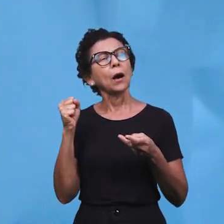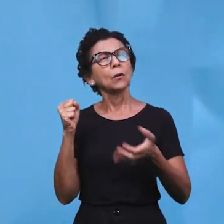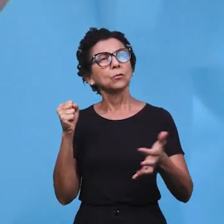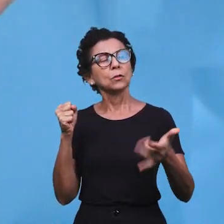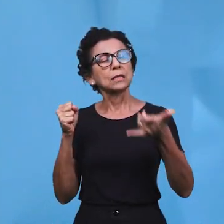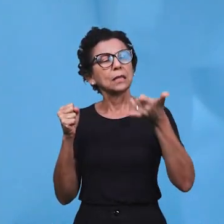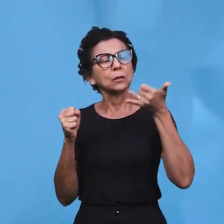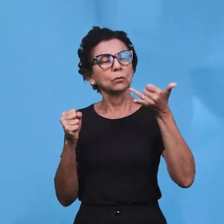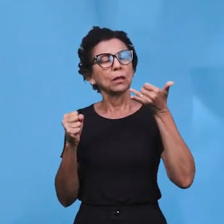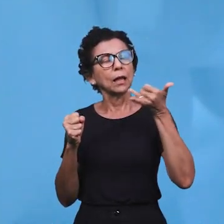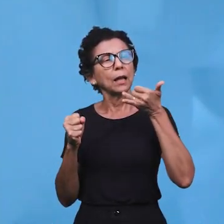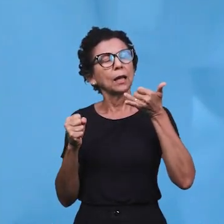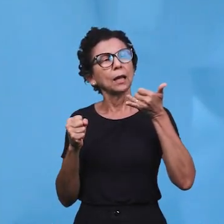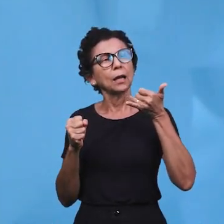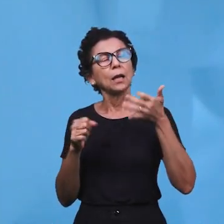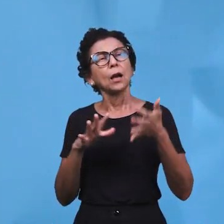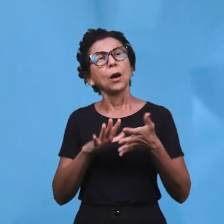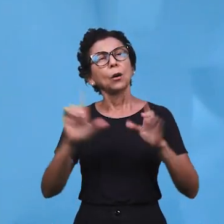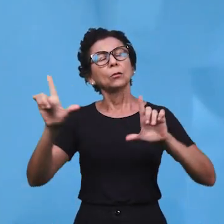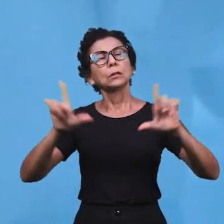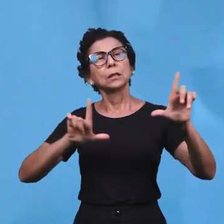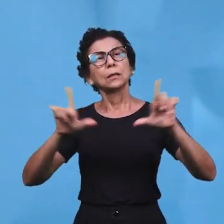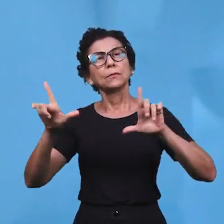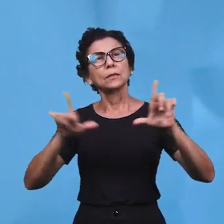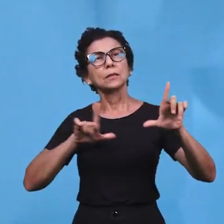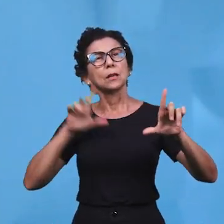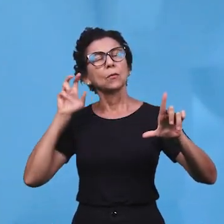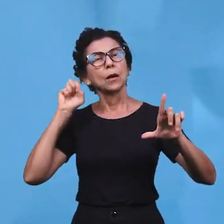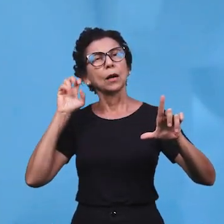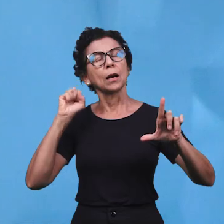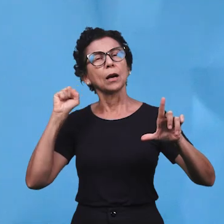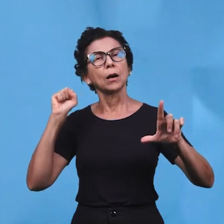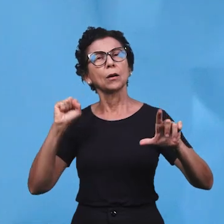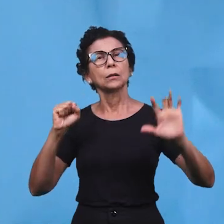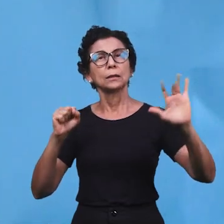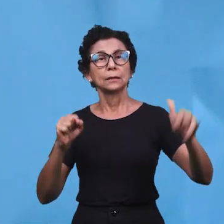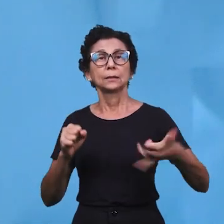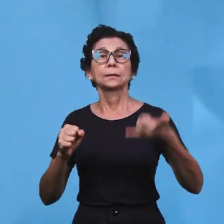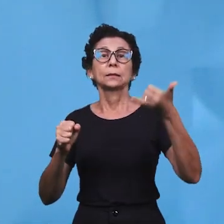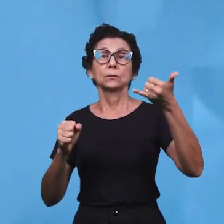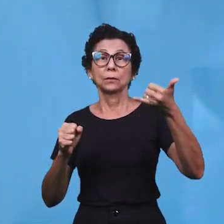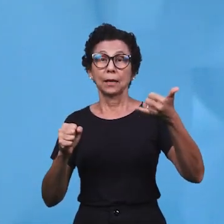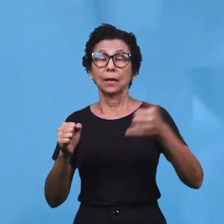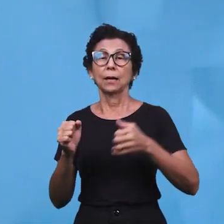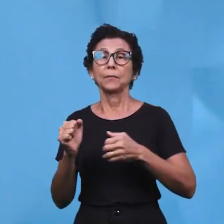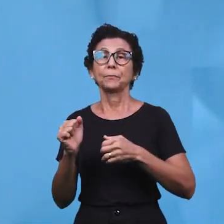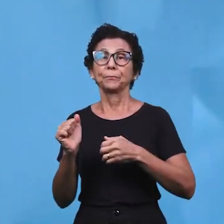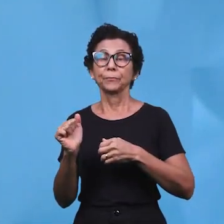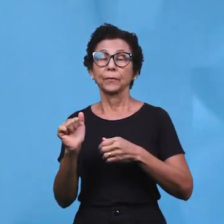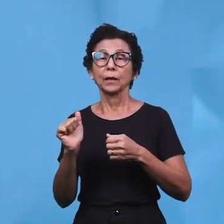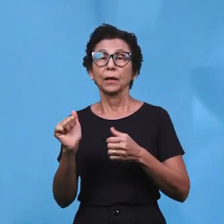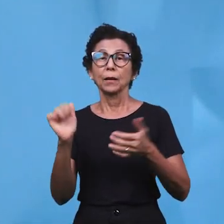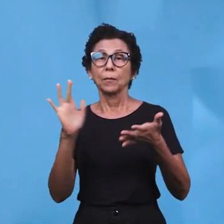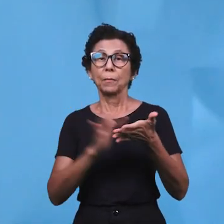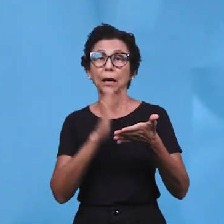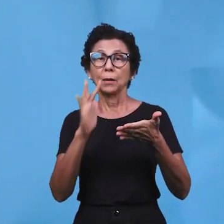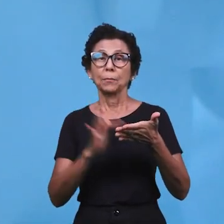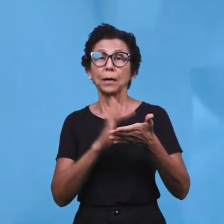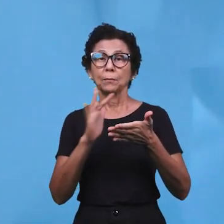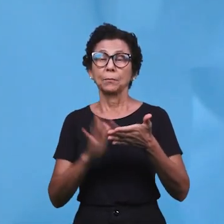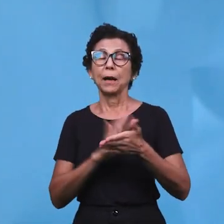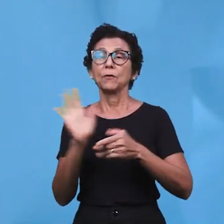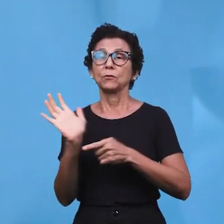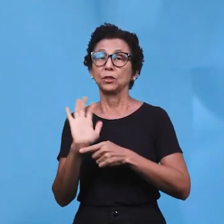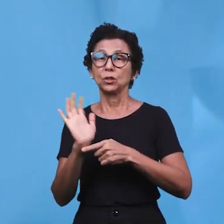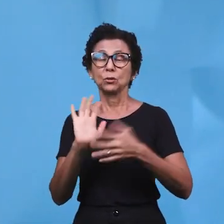de televisão, né? Que é um estímulo duplo, de Sim. vídeos no celular. Então, o ambiente do sono é muito importante,